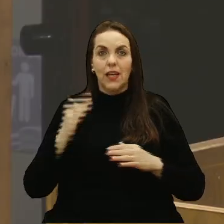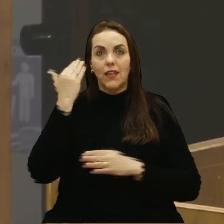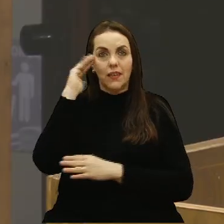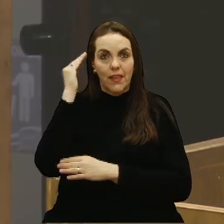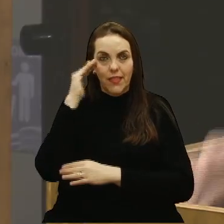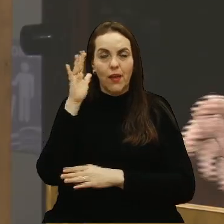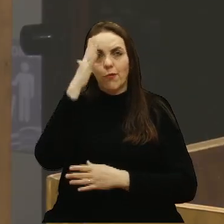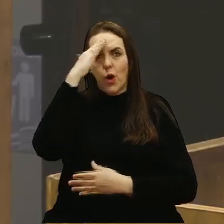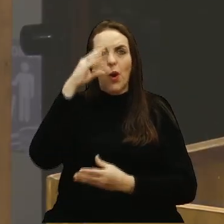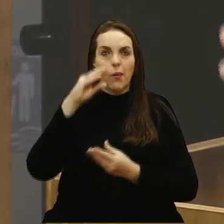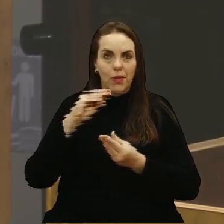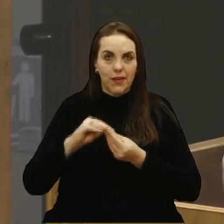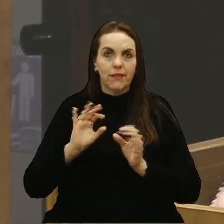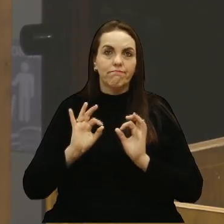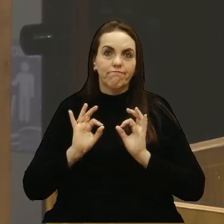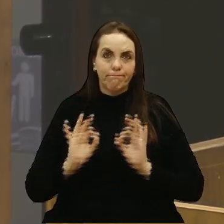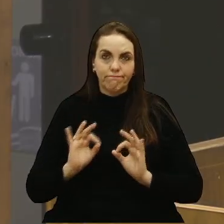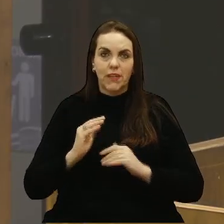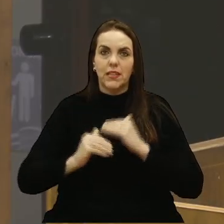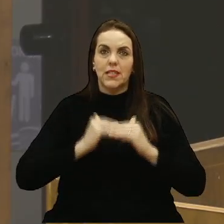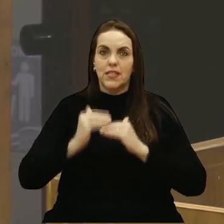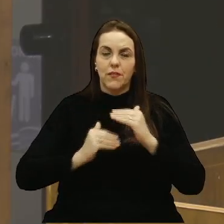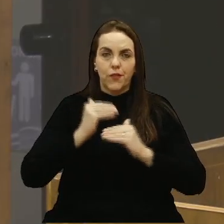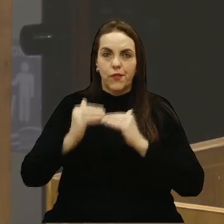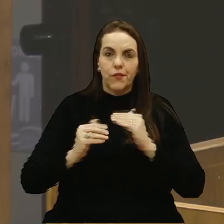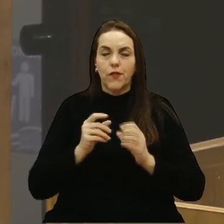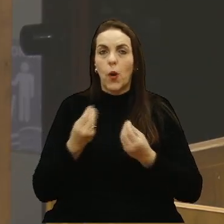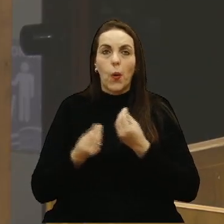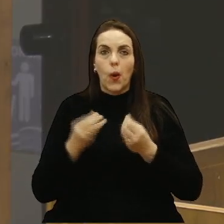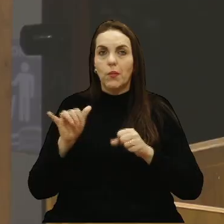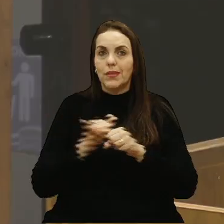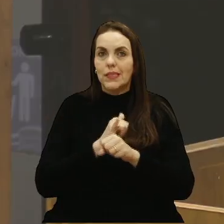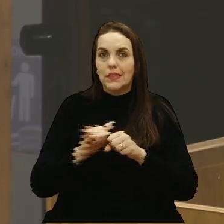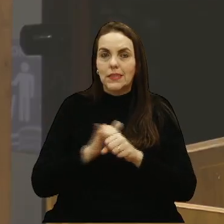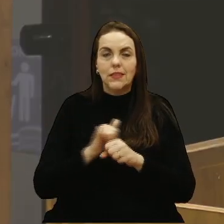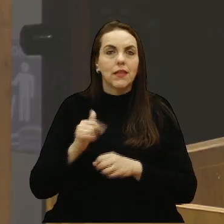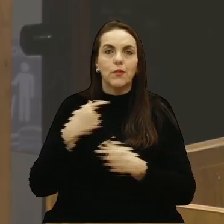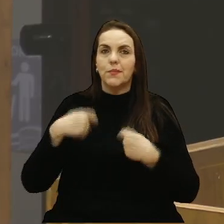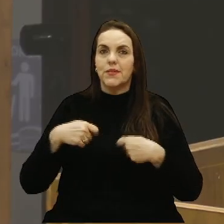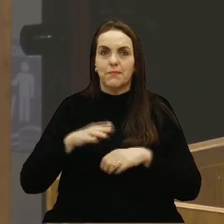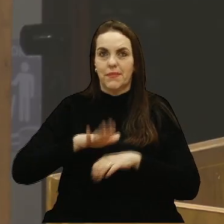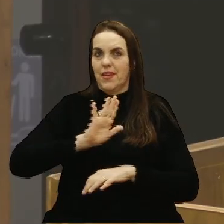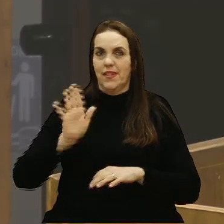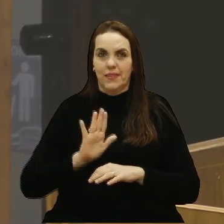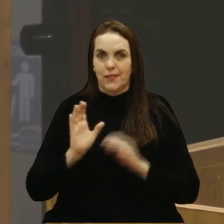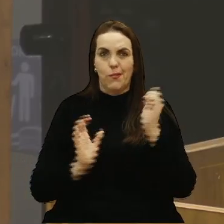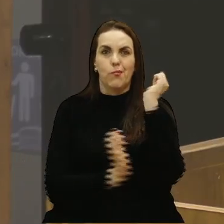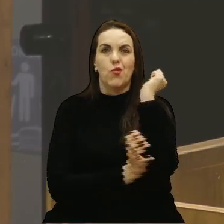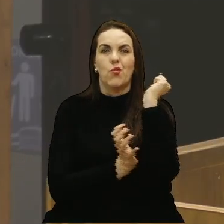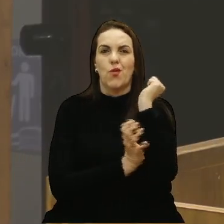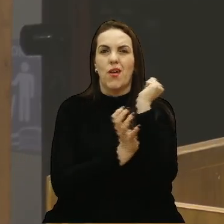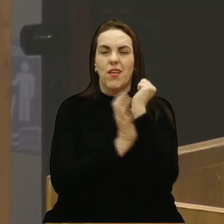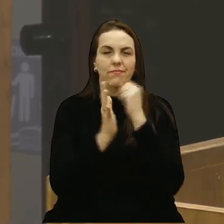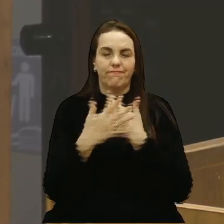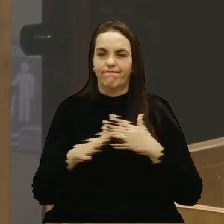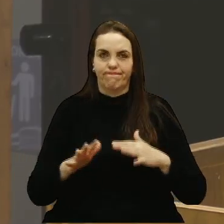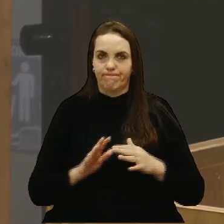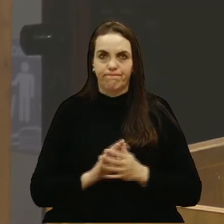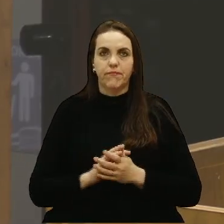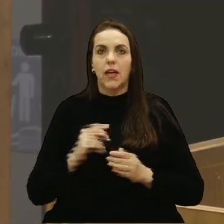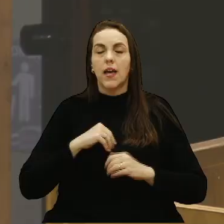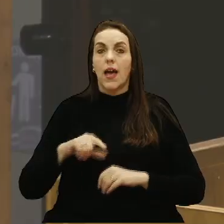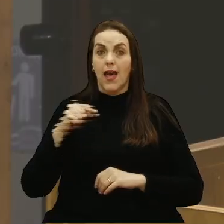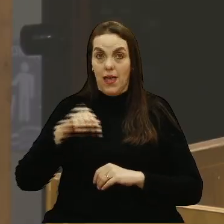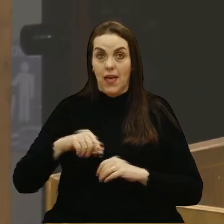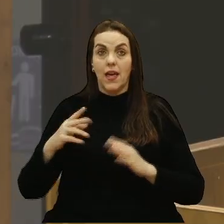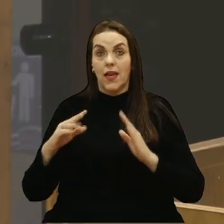conseguiu compreender e desenvolver mecanismos para que não haja mais necessidade dessa burocracia. E esta casa tem uma